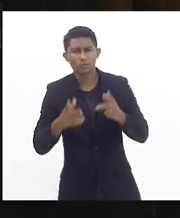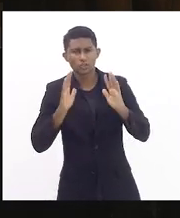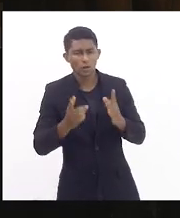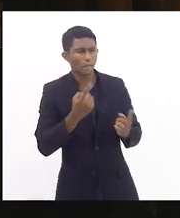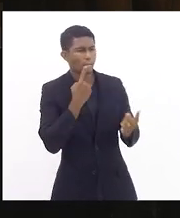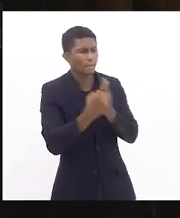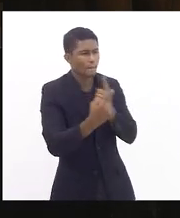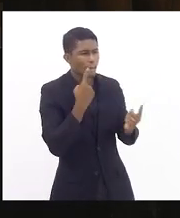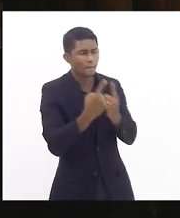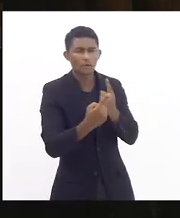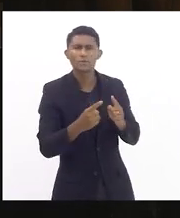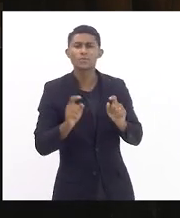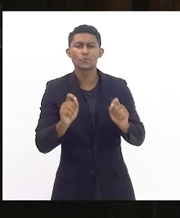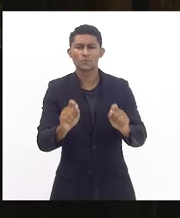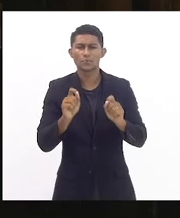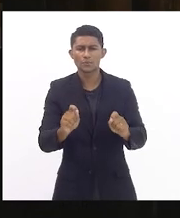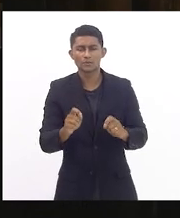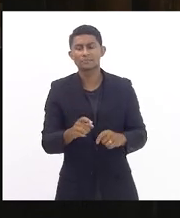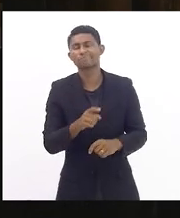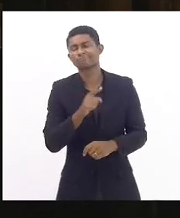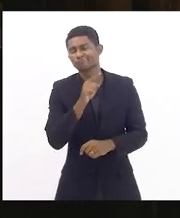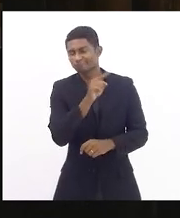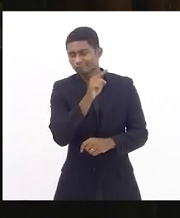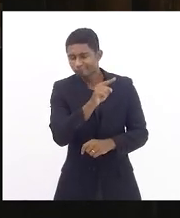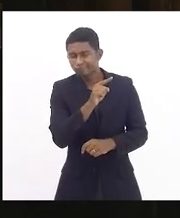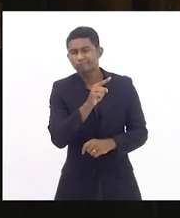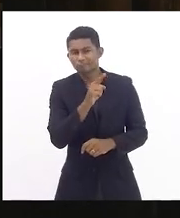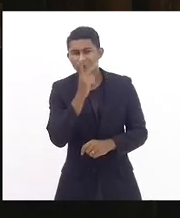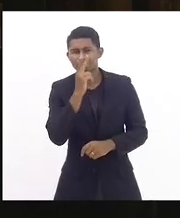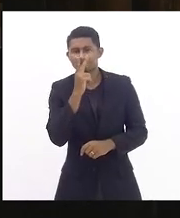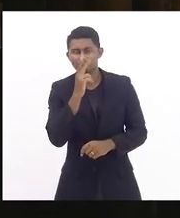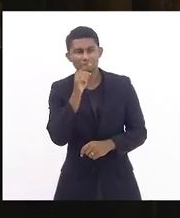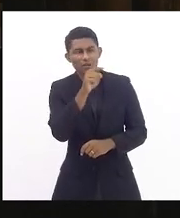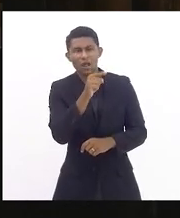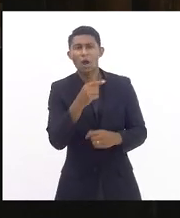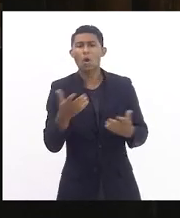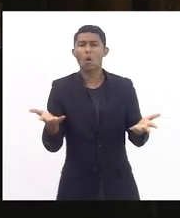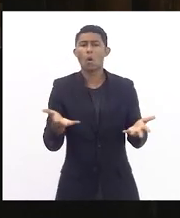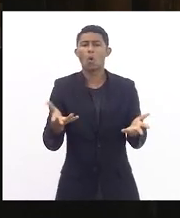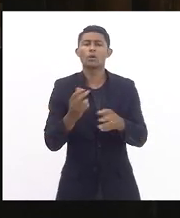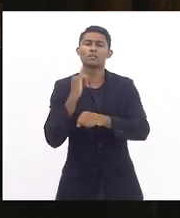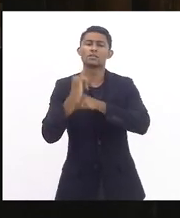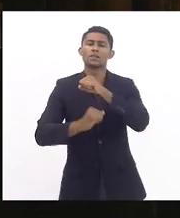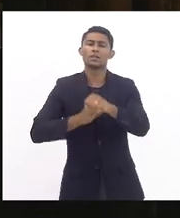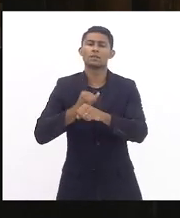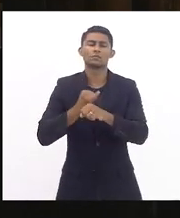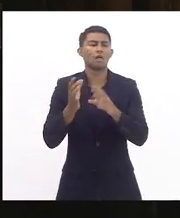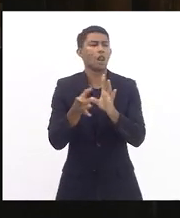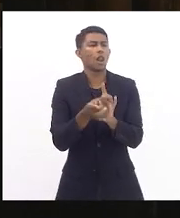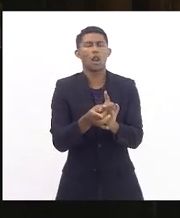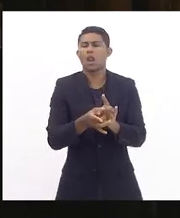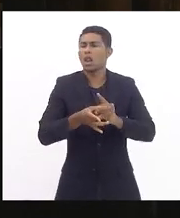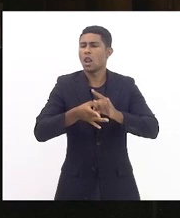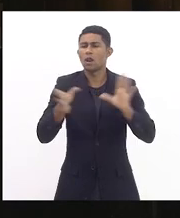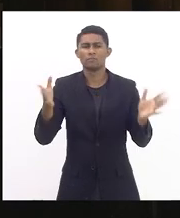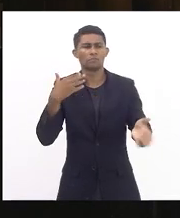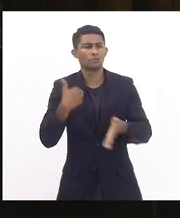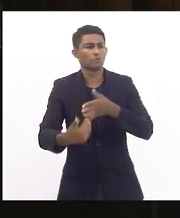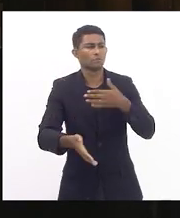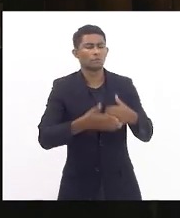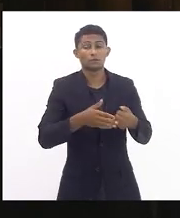dessa liberação, dessa liberdade que exige hoje na internet, principalmente